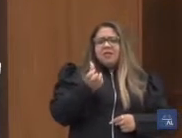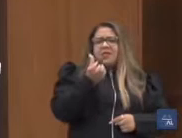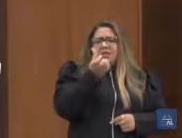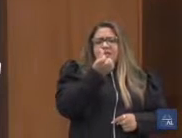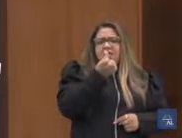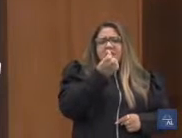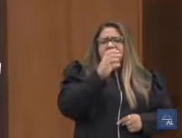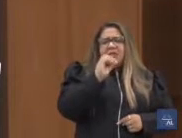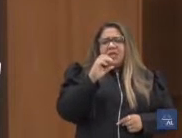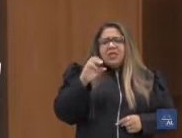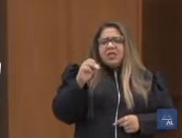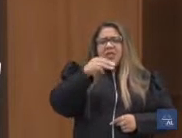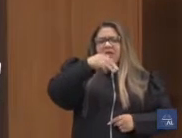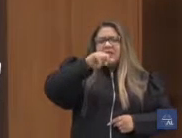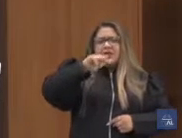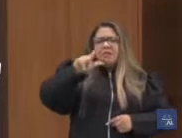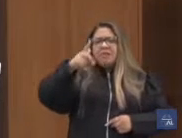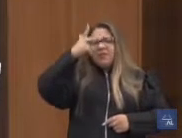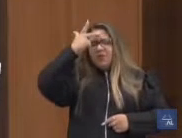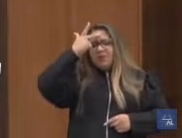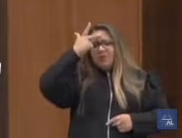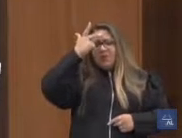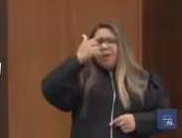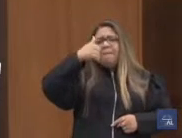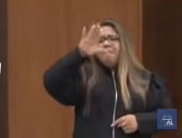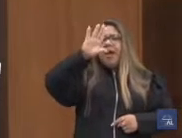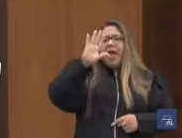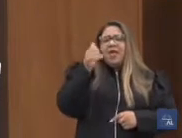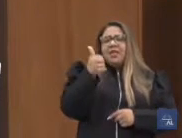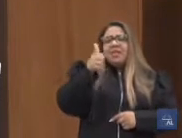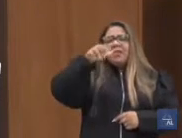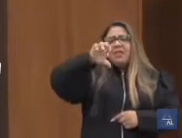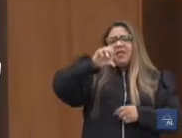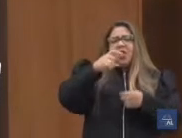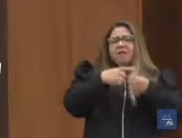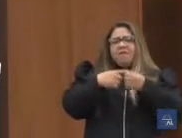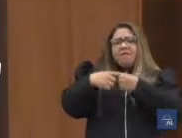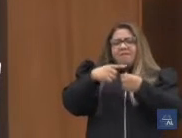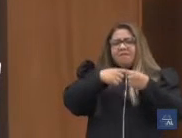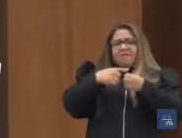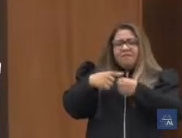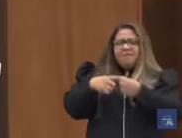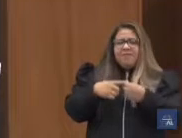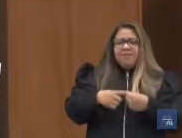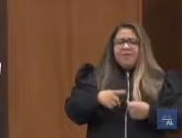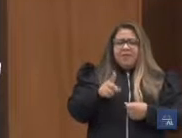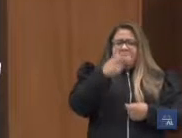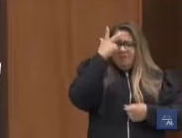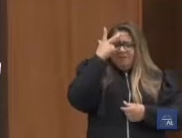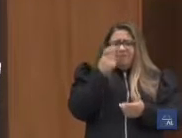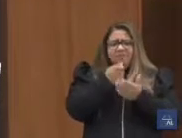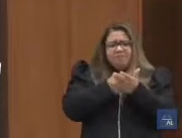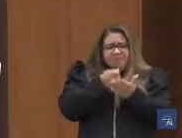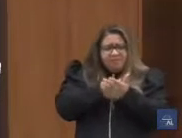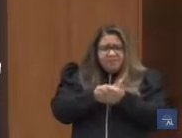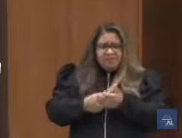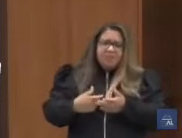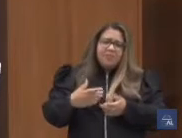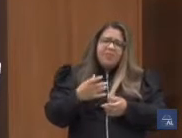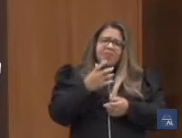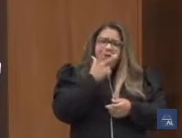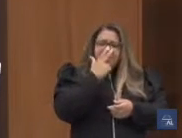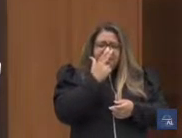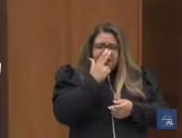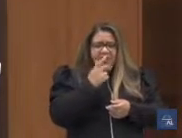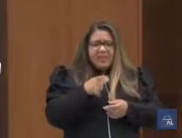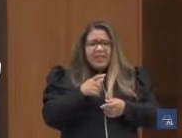pessoas porque são mais de 19 municípios e as pessoas têm sido obrigadas e mesmo